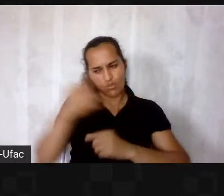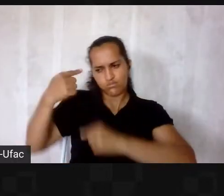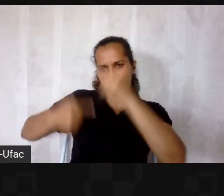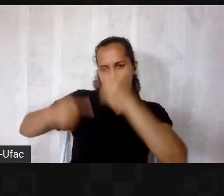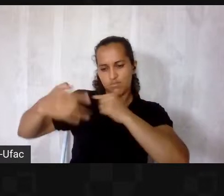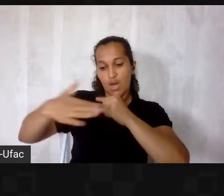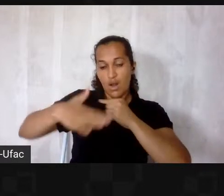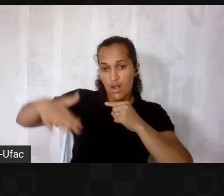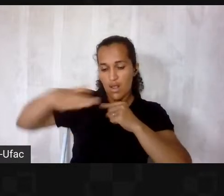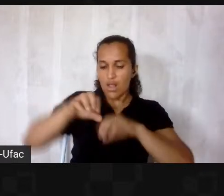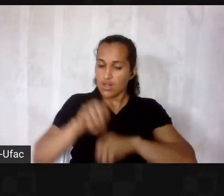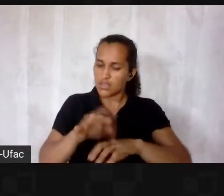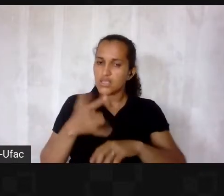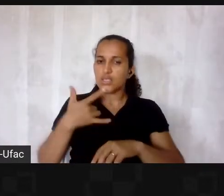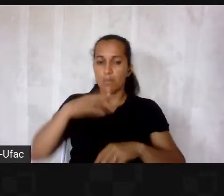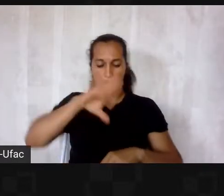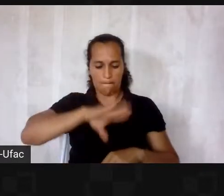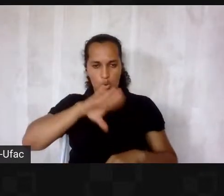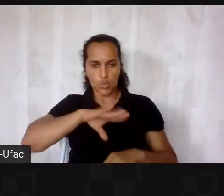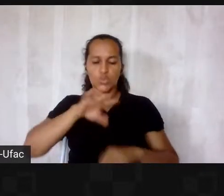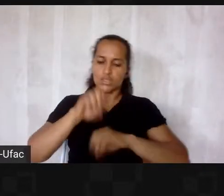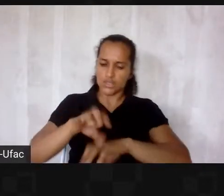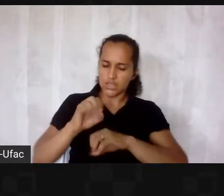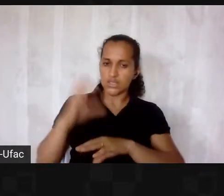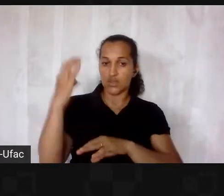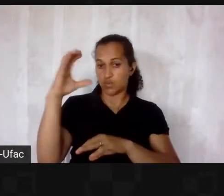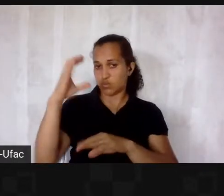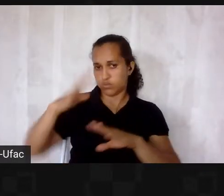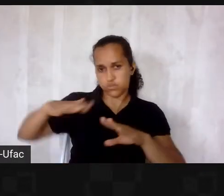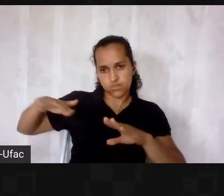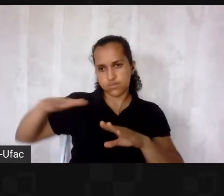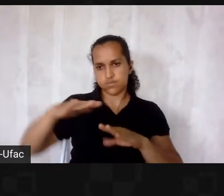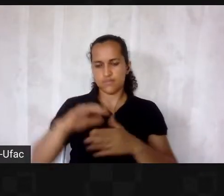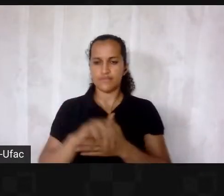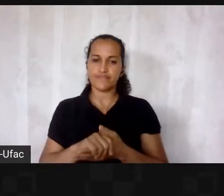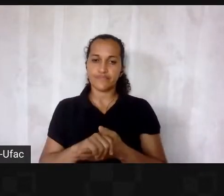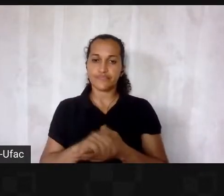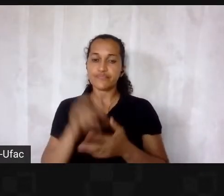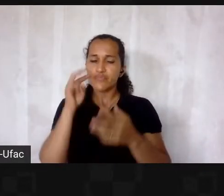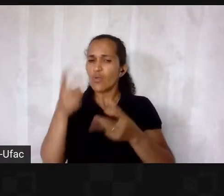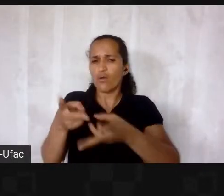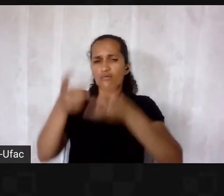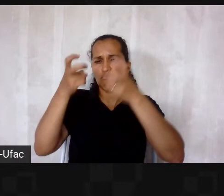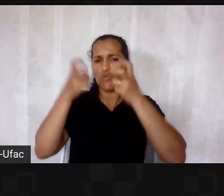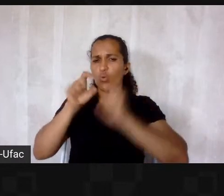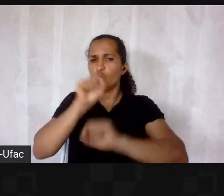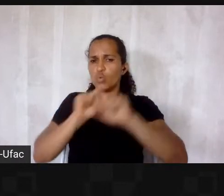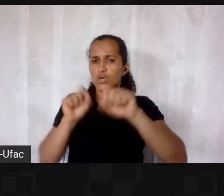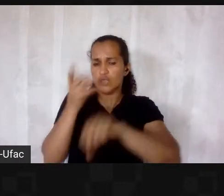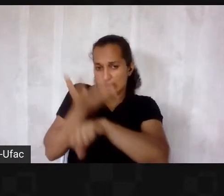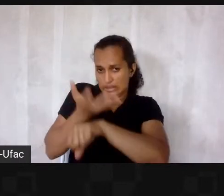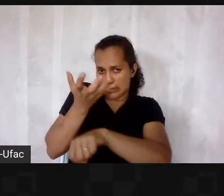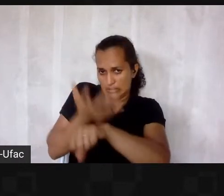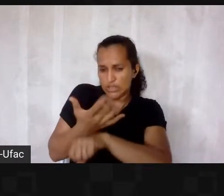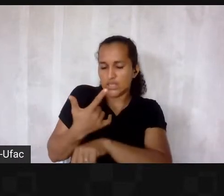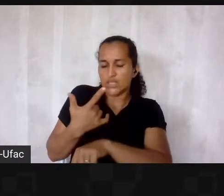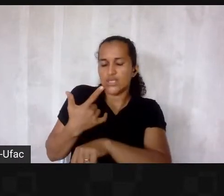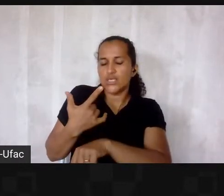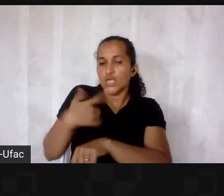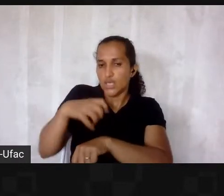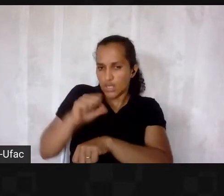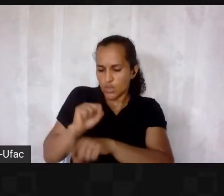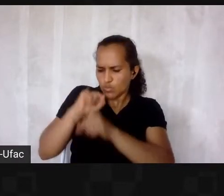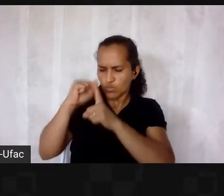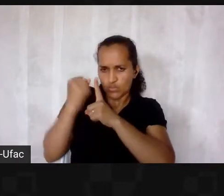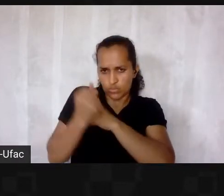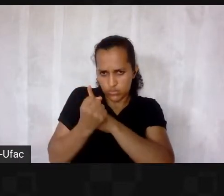campo do ensino da língua portuguesa, dentro das ciências de referência. E a gente vai ver que essas disciplinas sociolinguísticas, áreas, de algum modo,